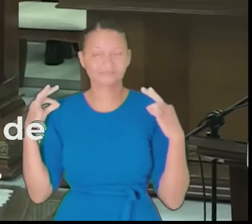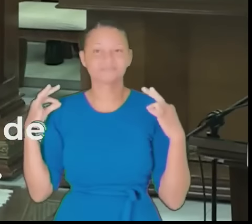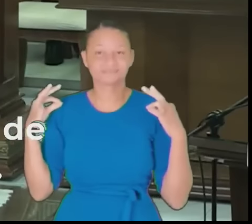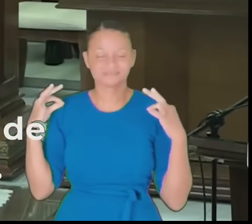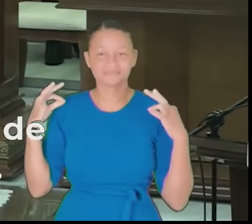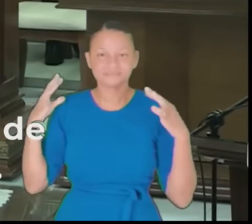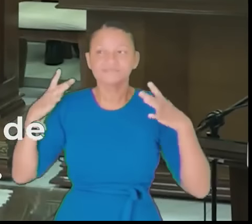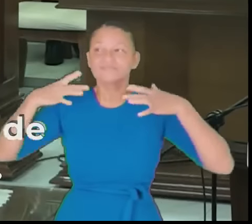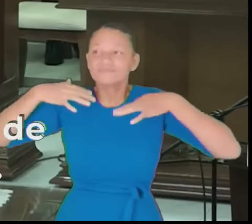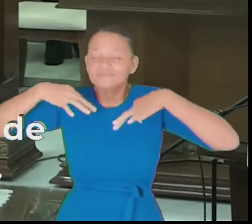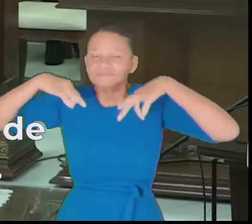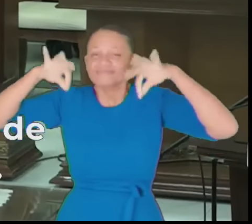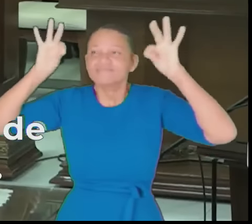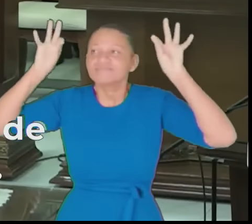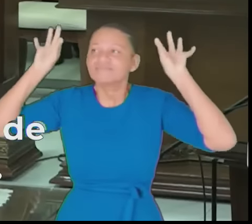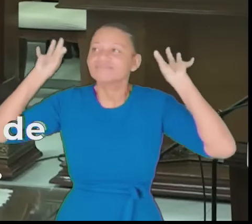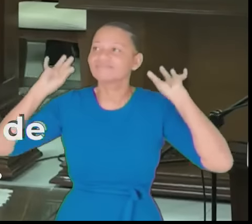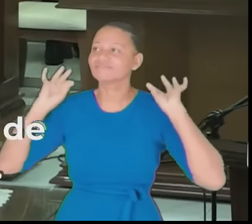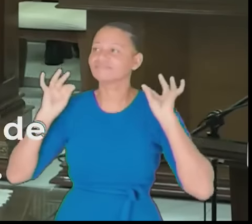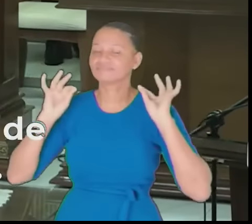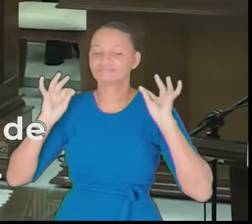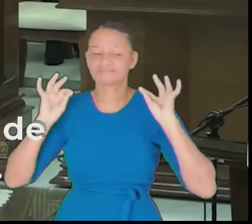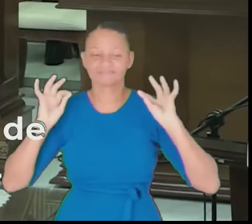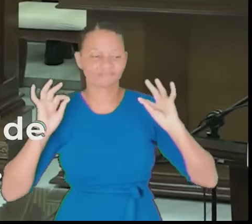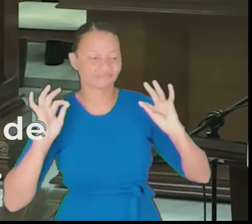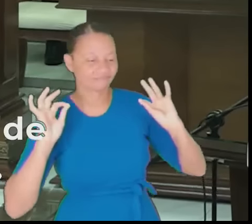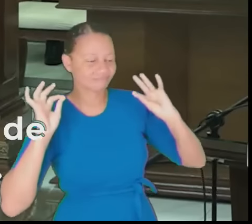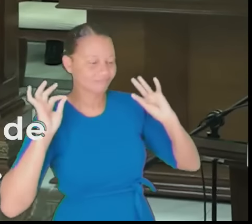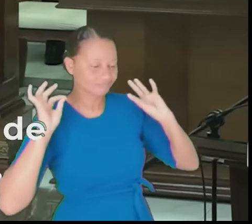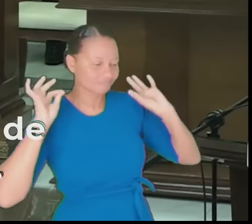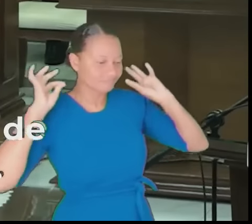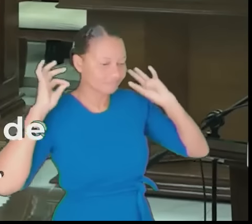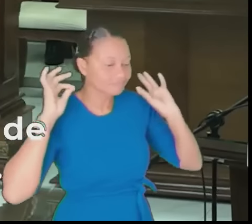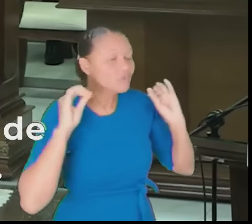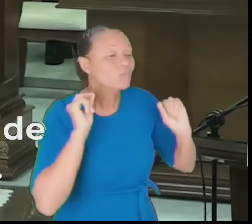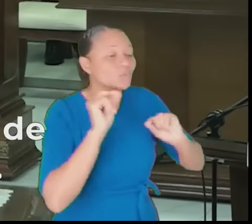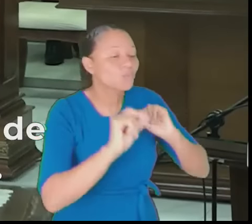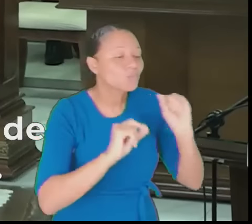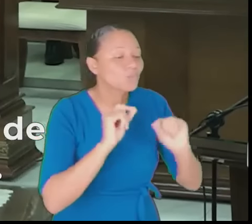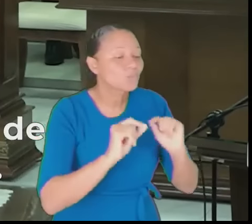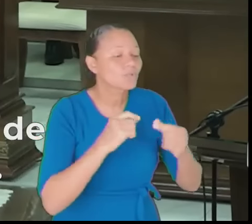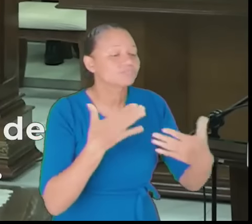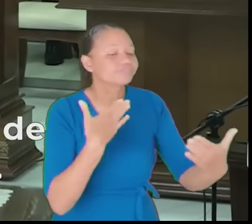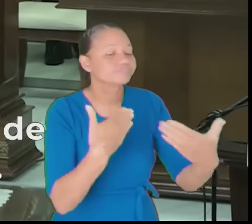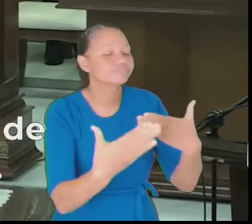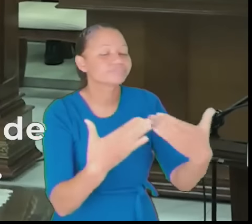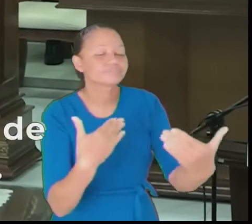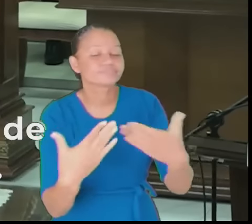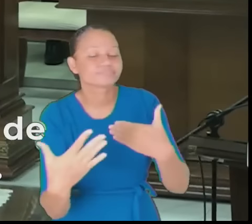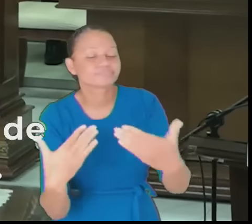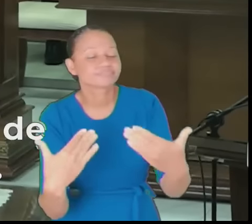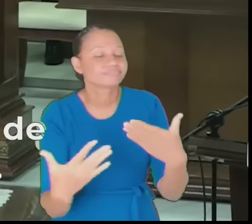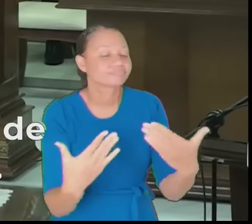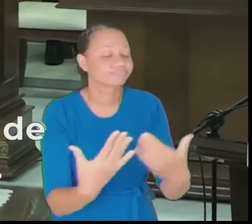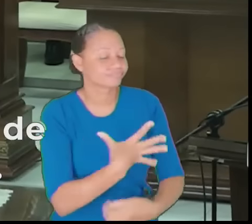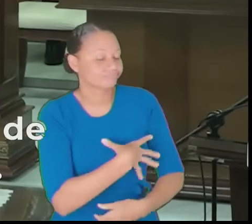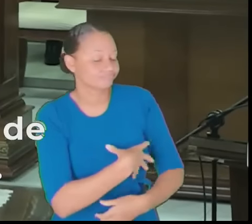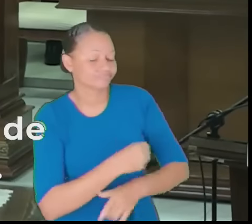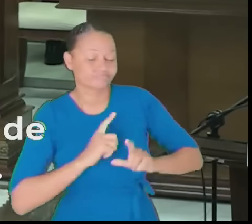saindo, falava com os filhos de Israel, o que lhe era ordenado.